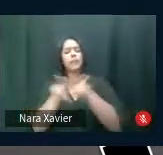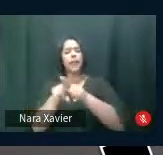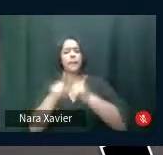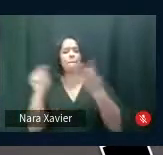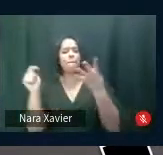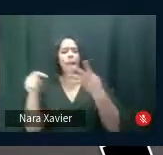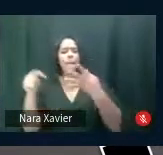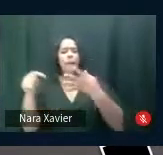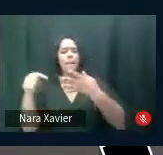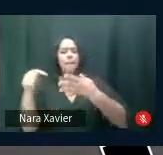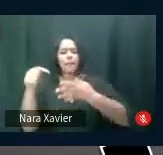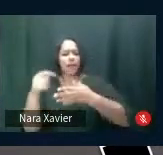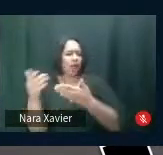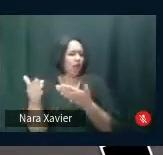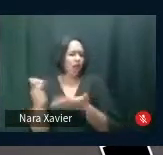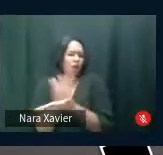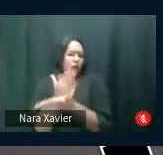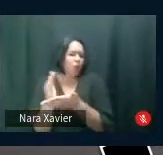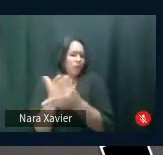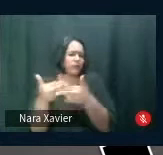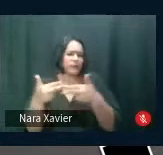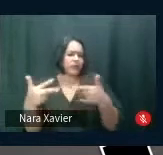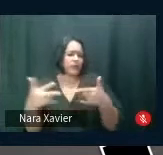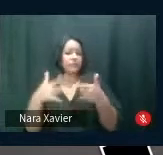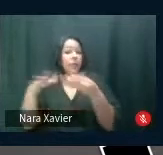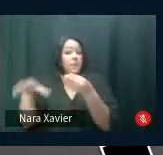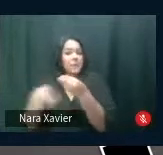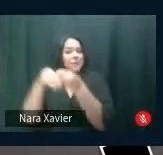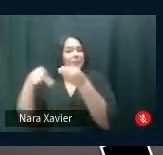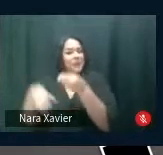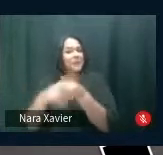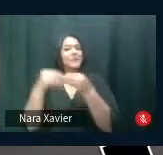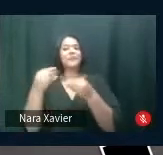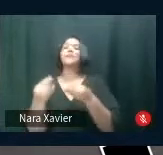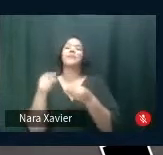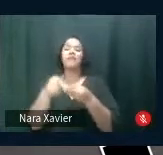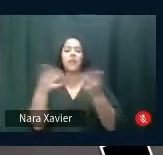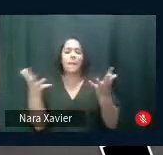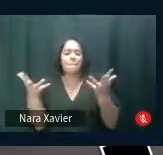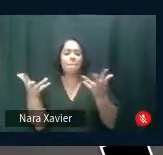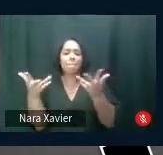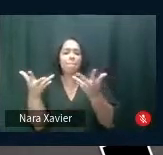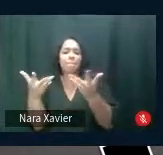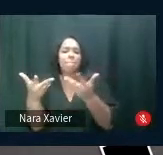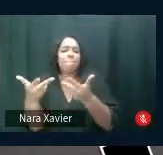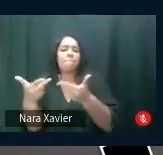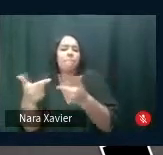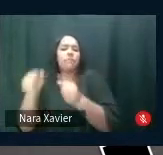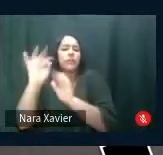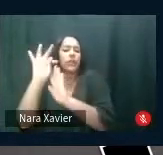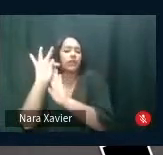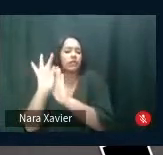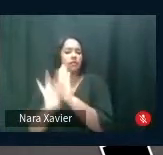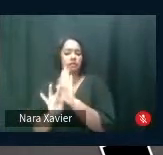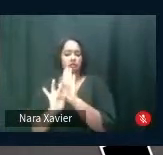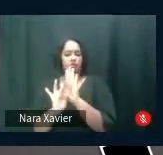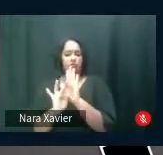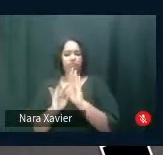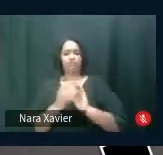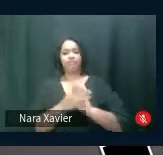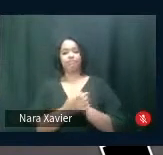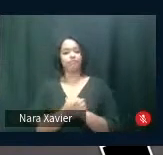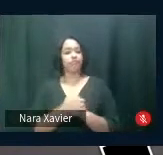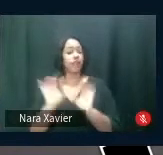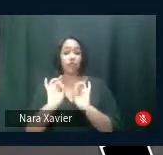alguns aspectos para contribuir aí com o aperfeiçoamento do texto final, né? Então,